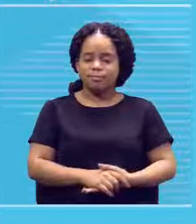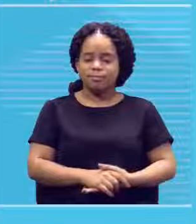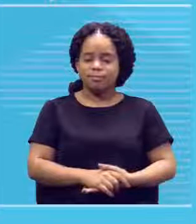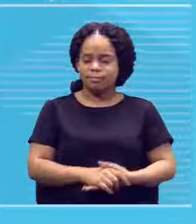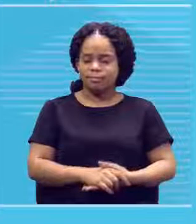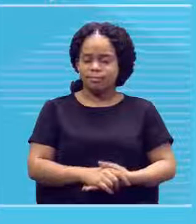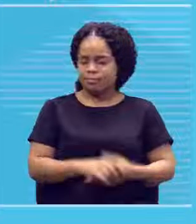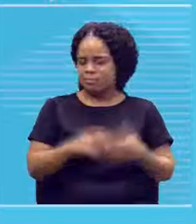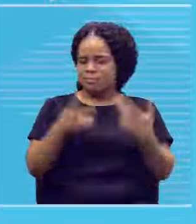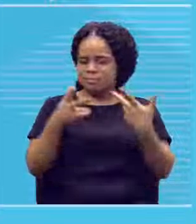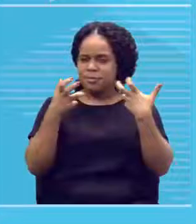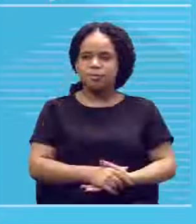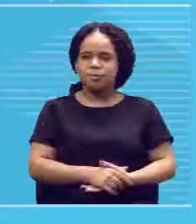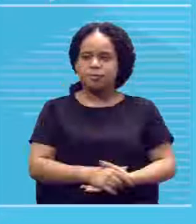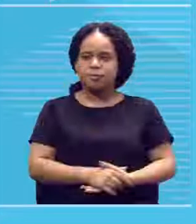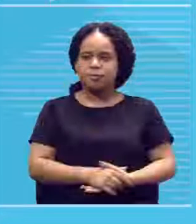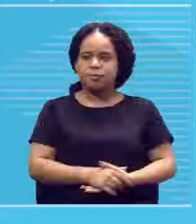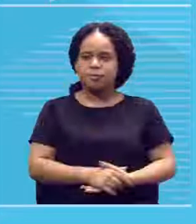perceberam